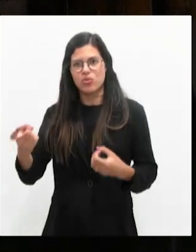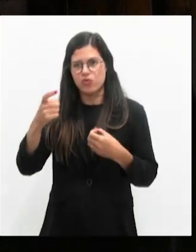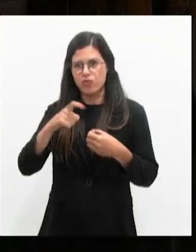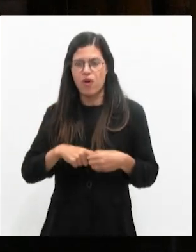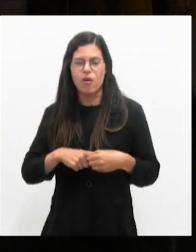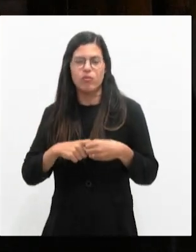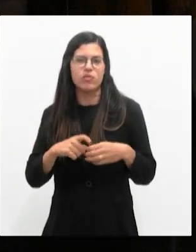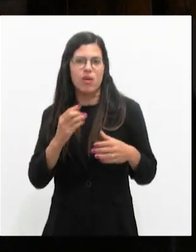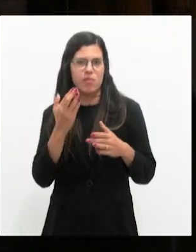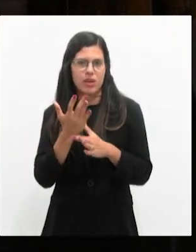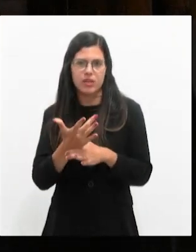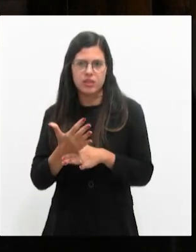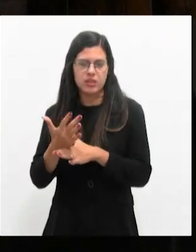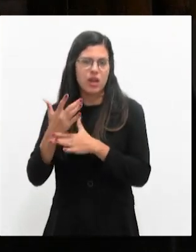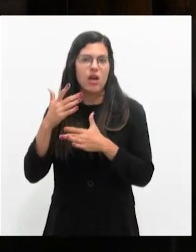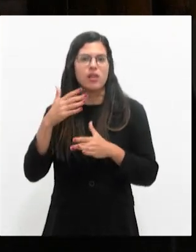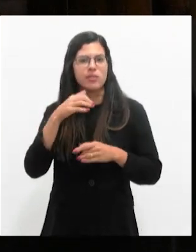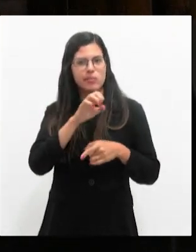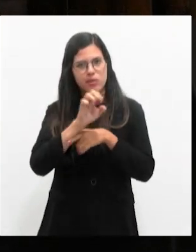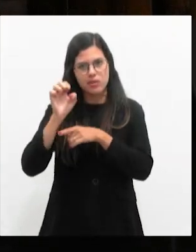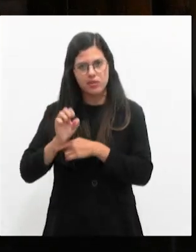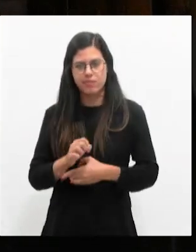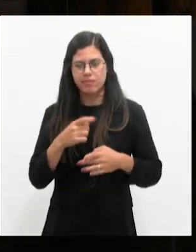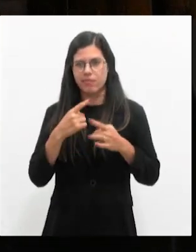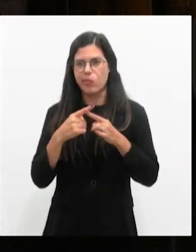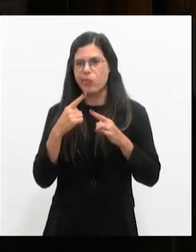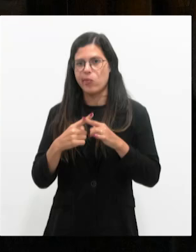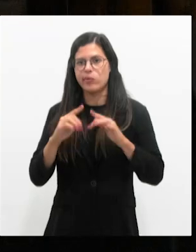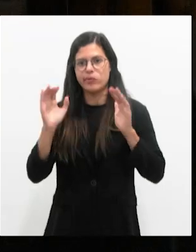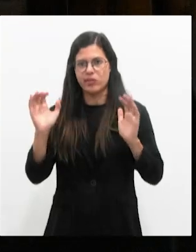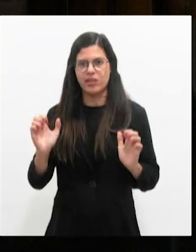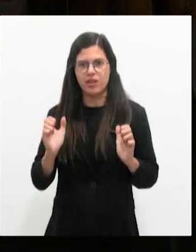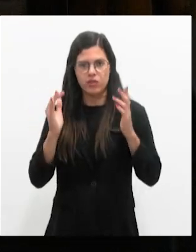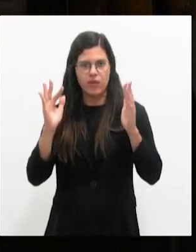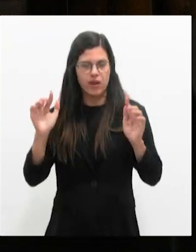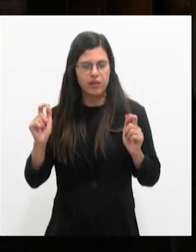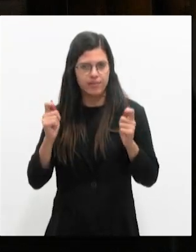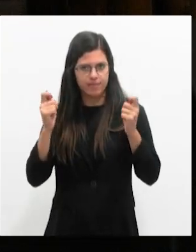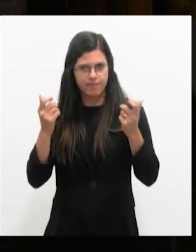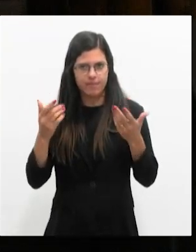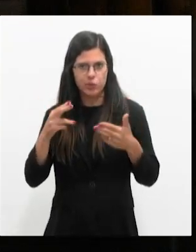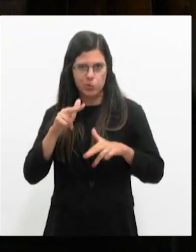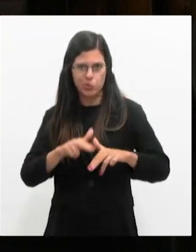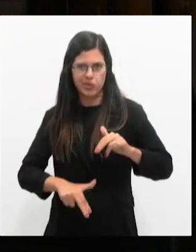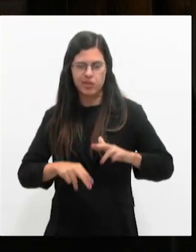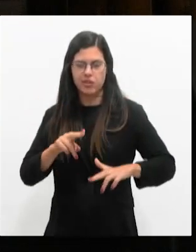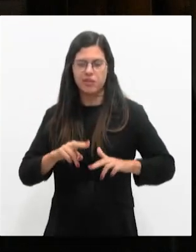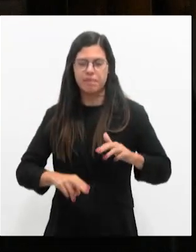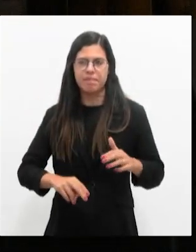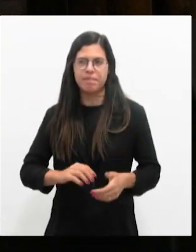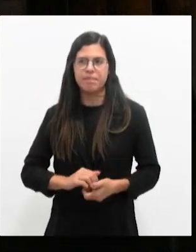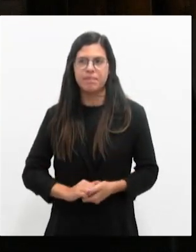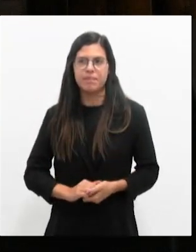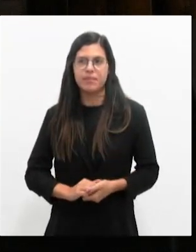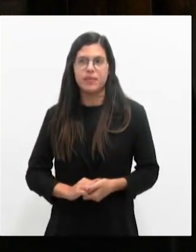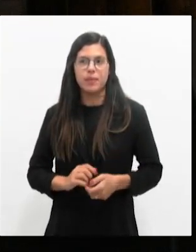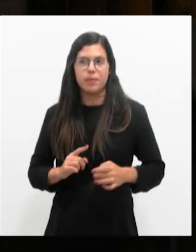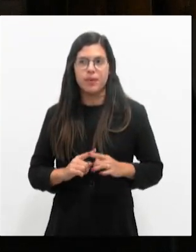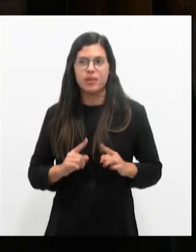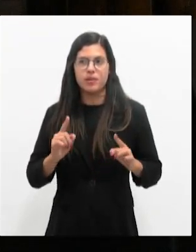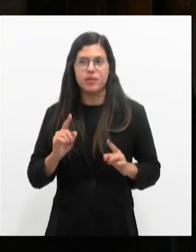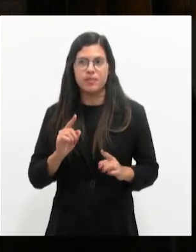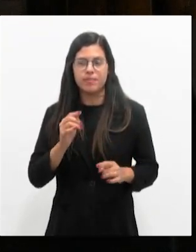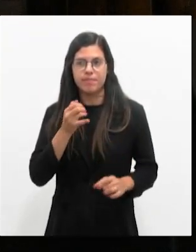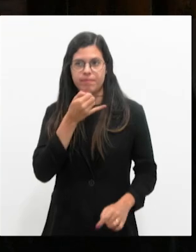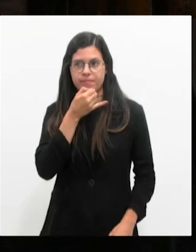para suas bases por causa dos festejos juninos. Mas, infelizmente,